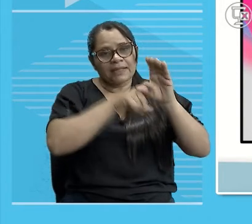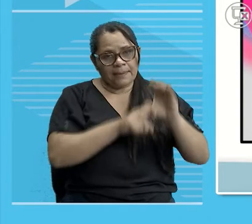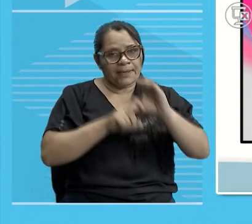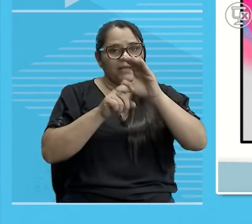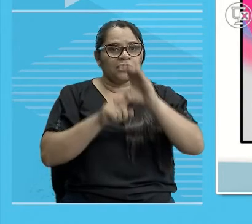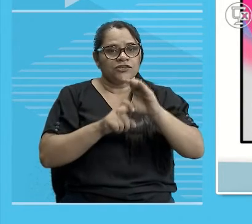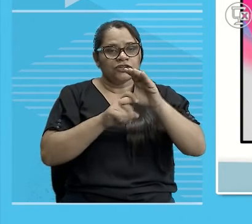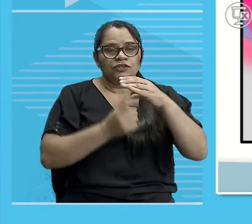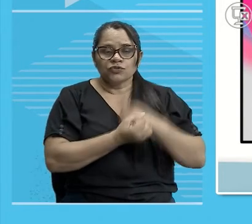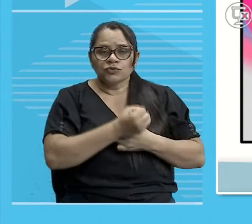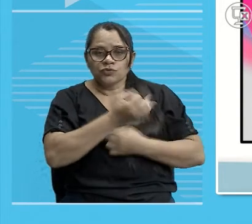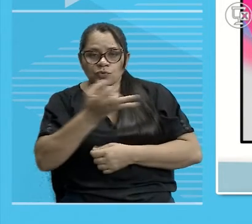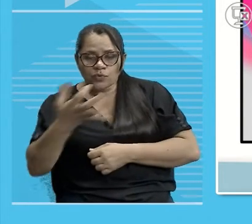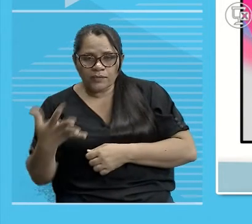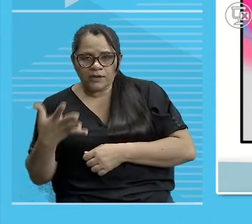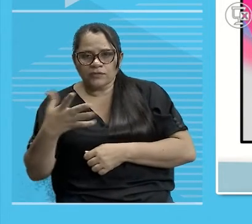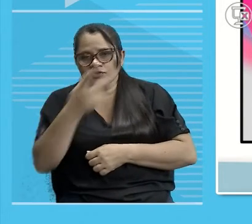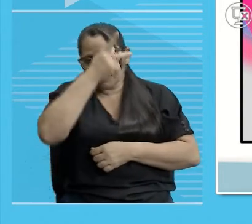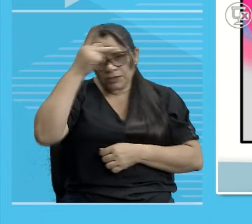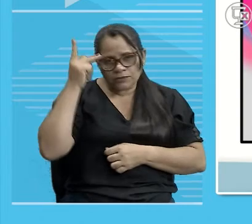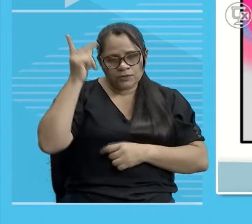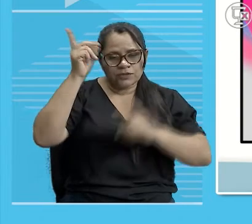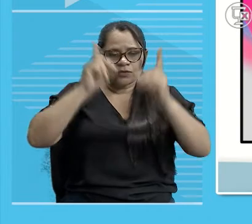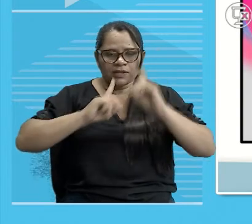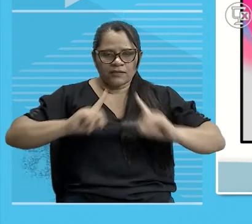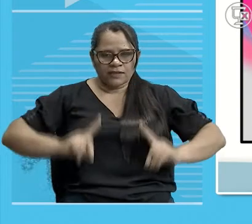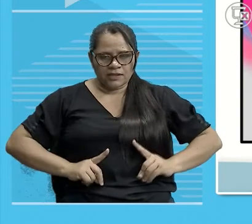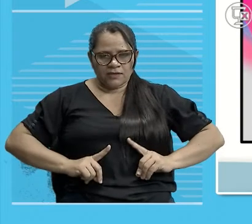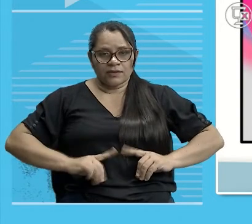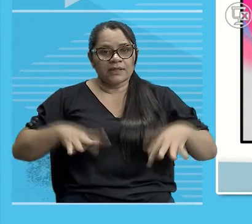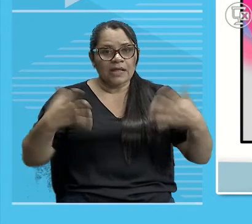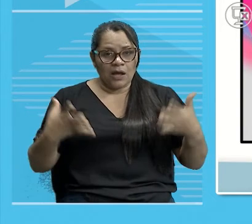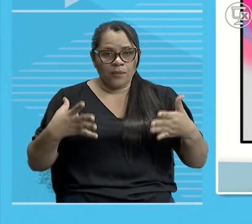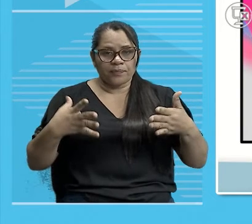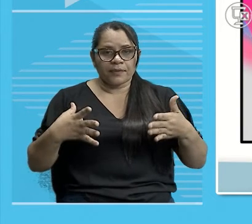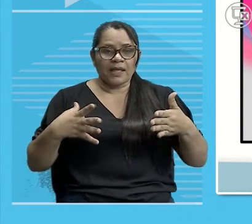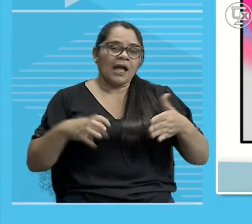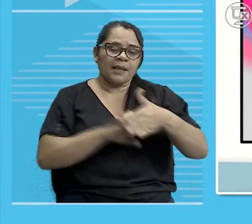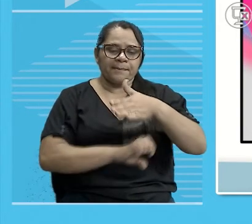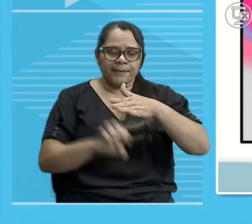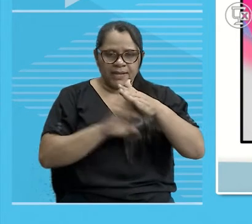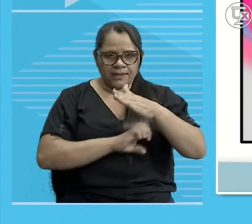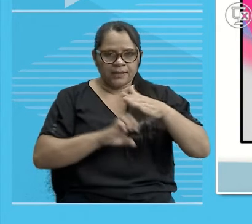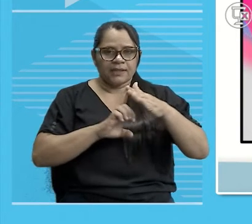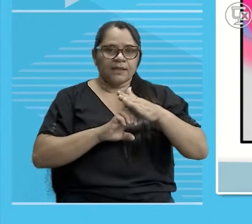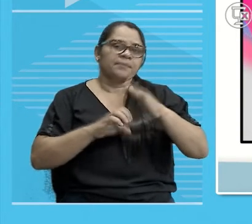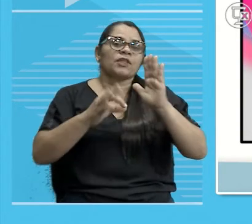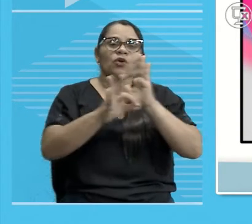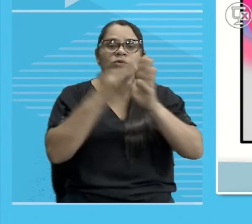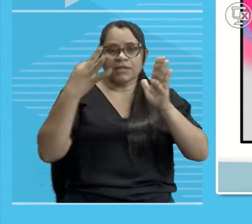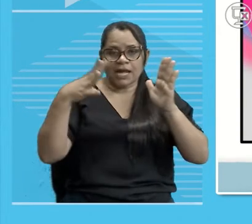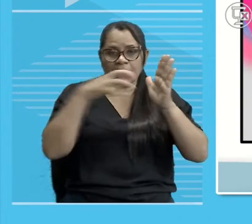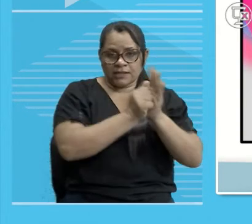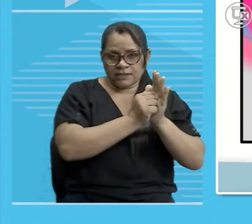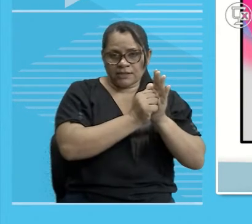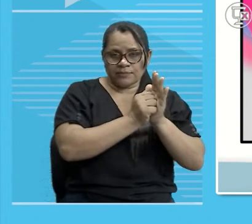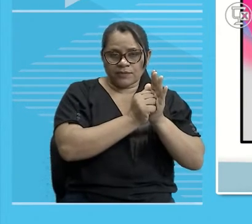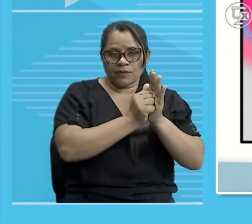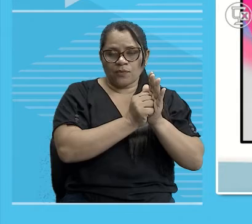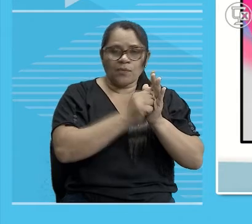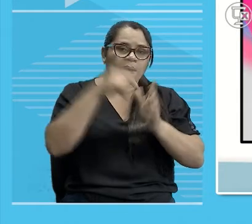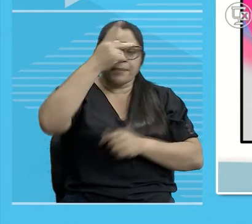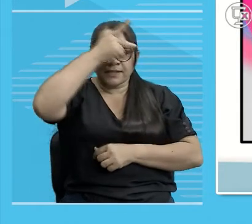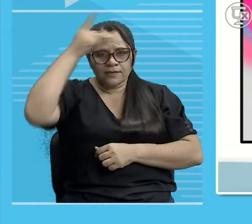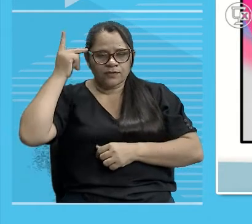funcionários com deficiência a empresa contrata um cadeirante o especialista em Day